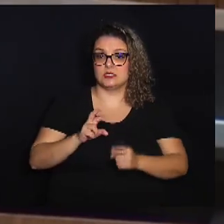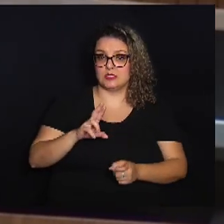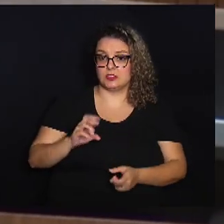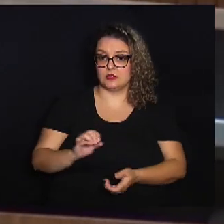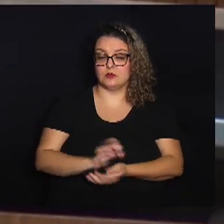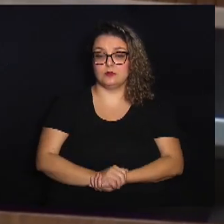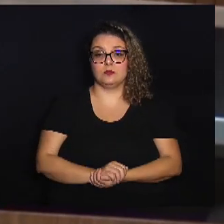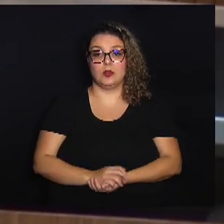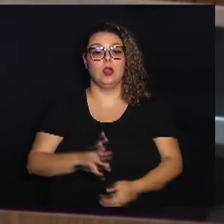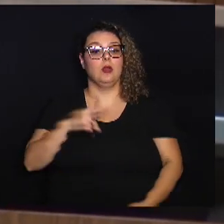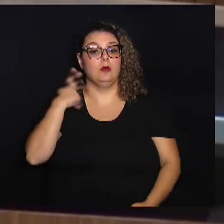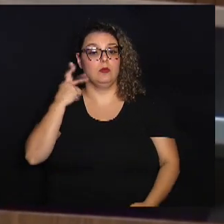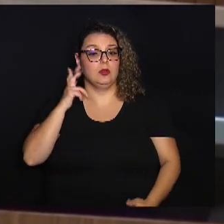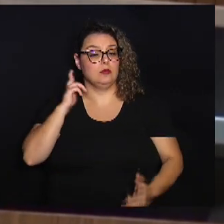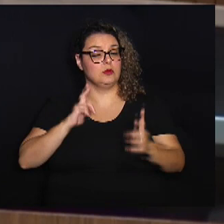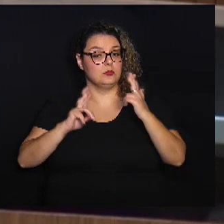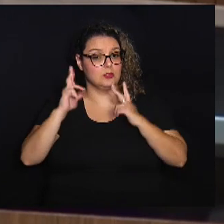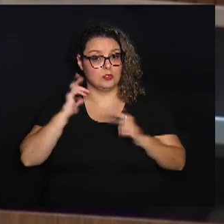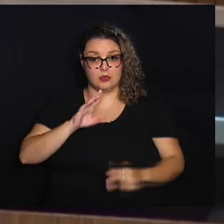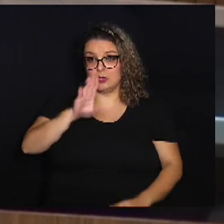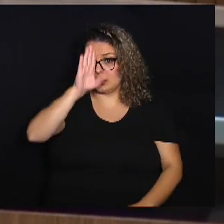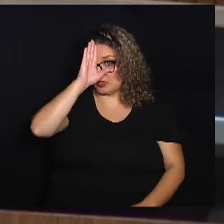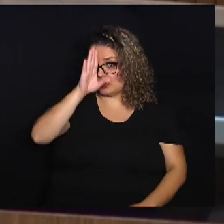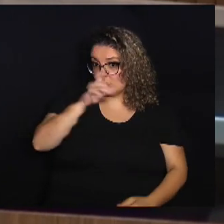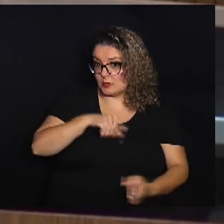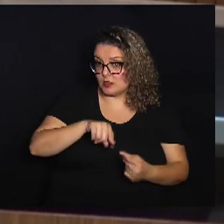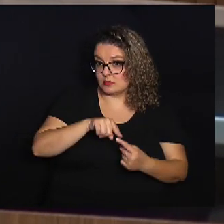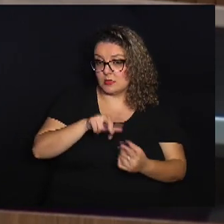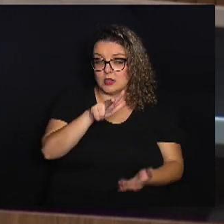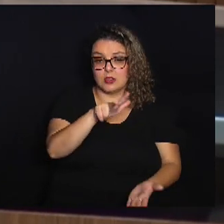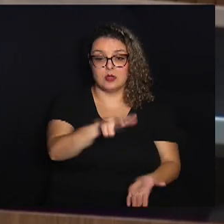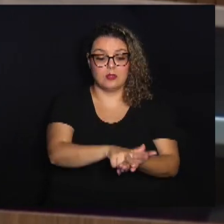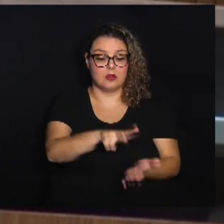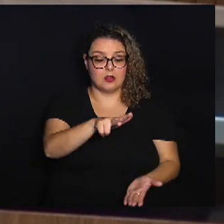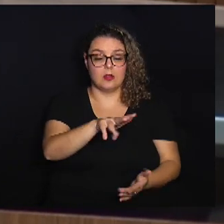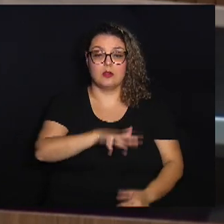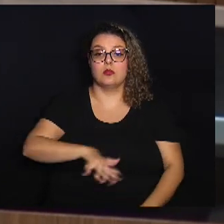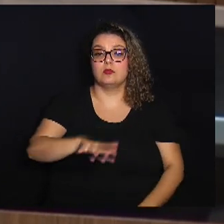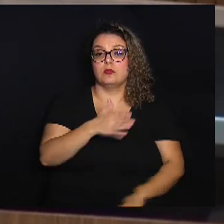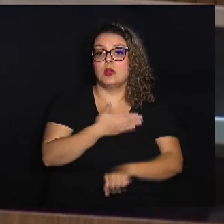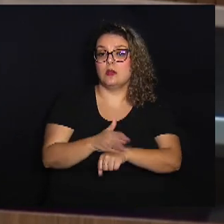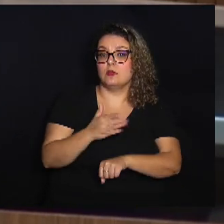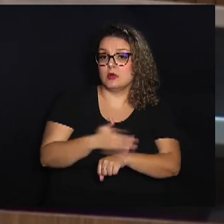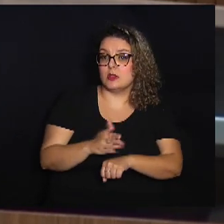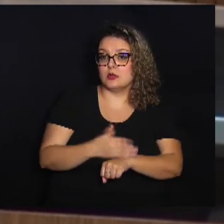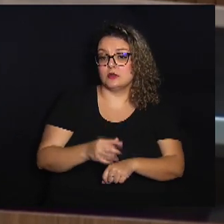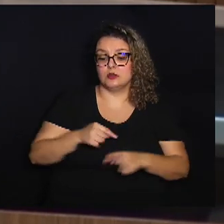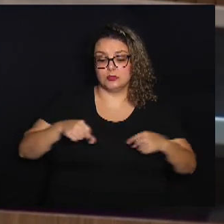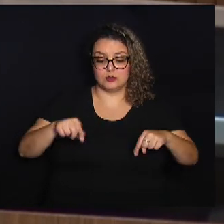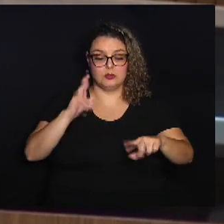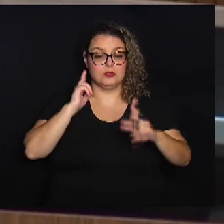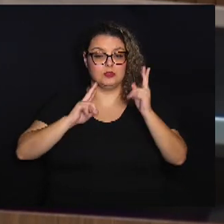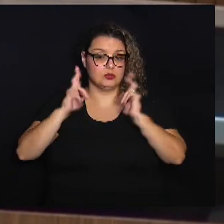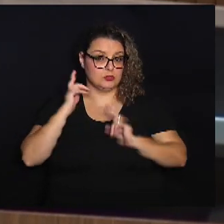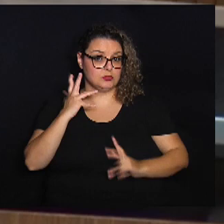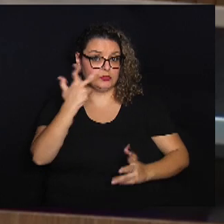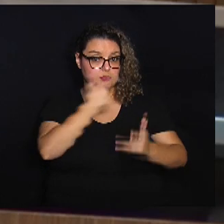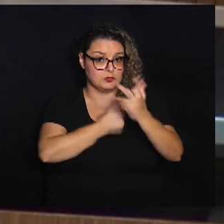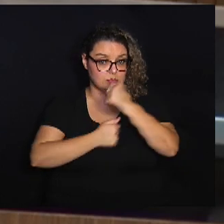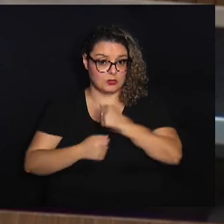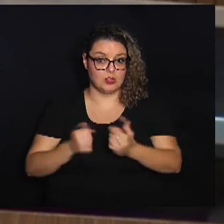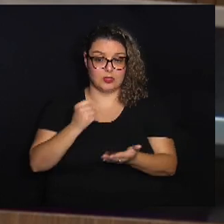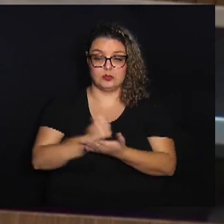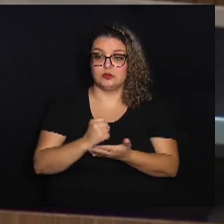Para o parlamentar, o principal objetivo é regularizar uma prática frequente nos salões de beleza, a contratação